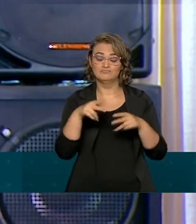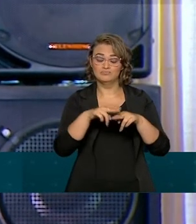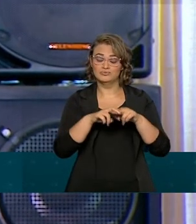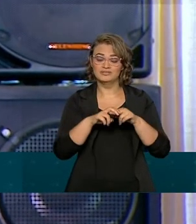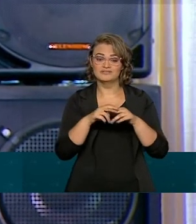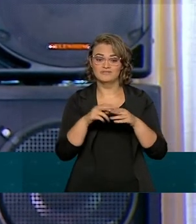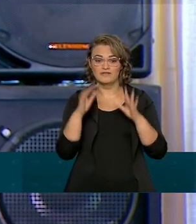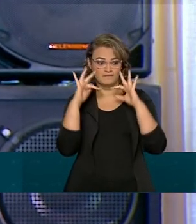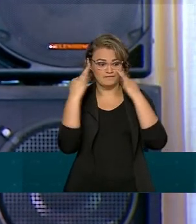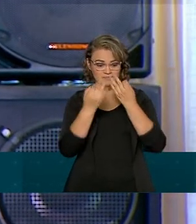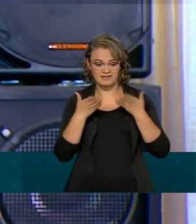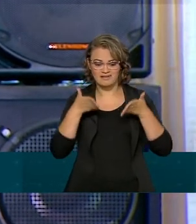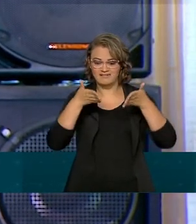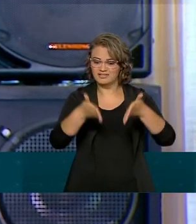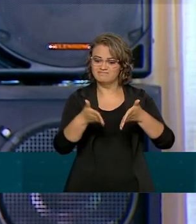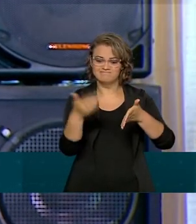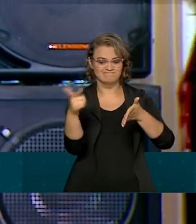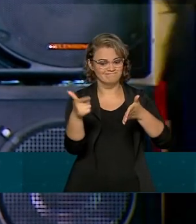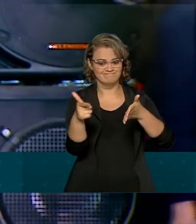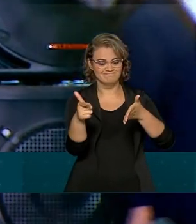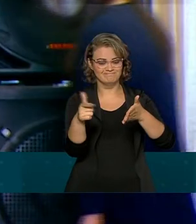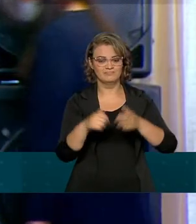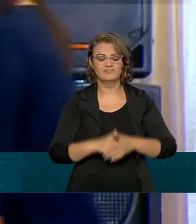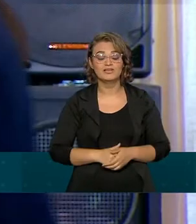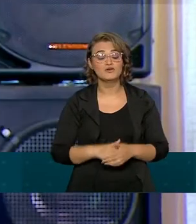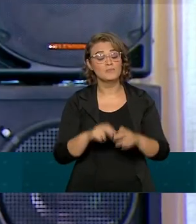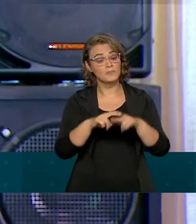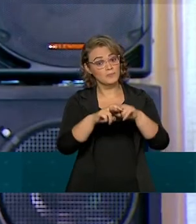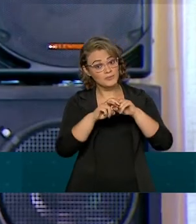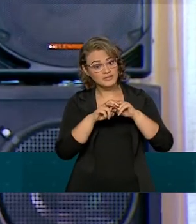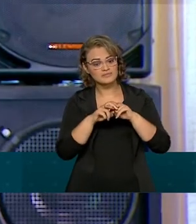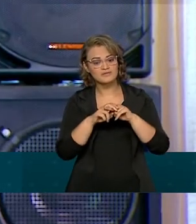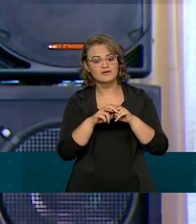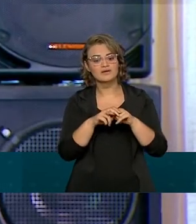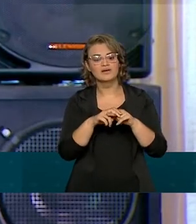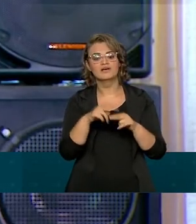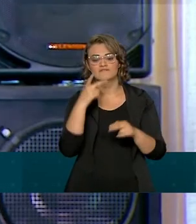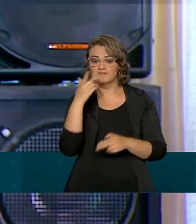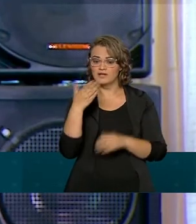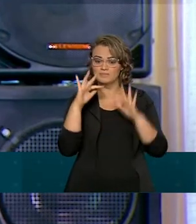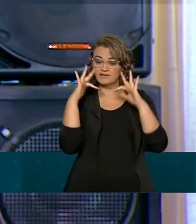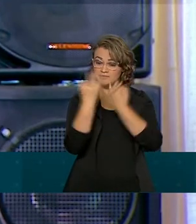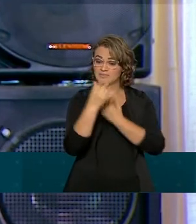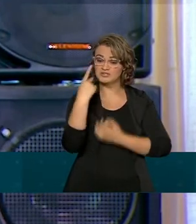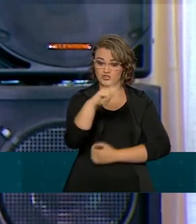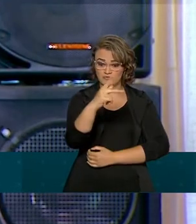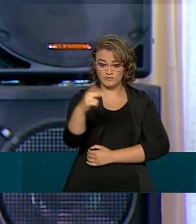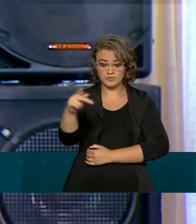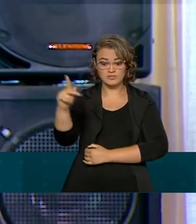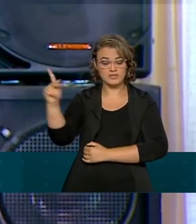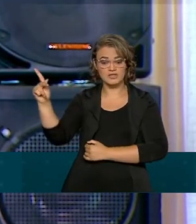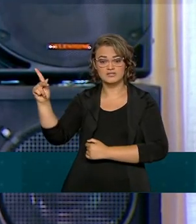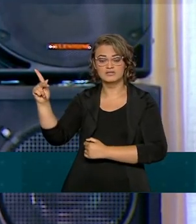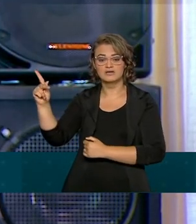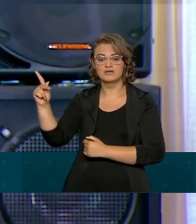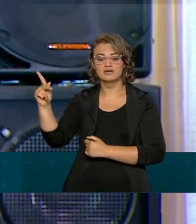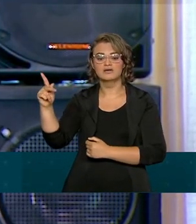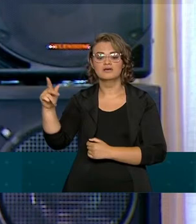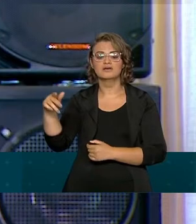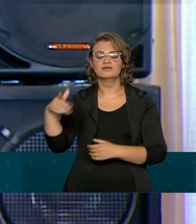o comparecimento da família militar assim solicito estender aos seus familiares e amigos próximos